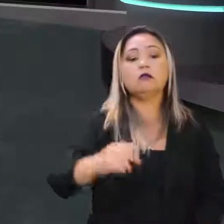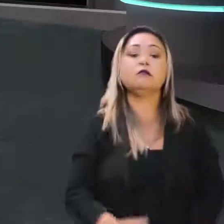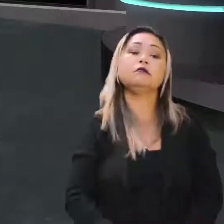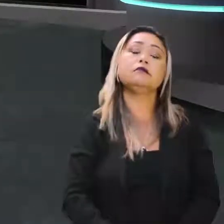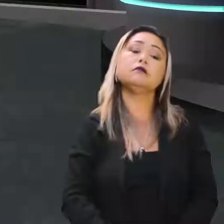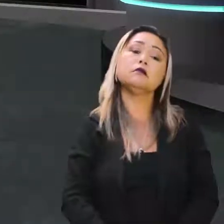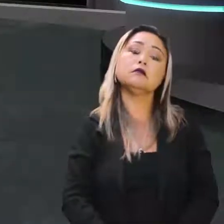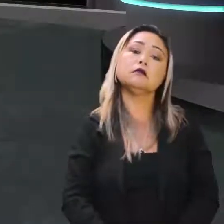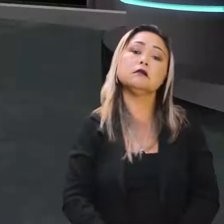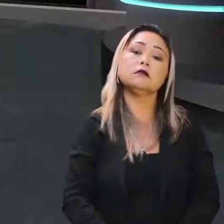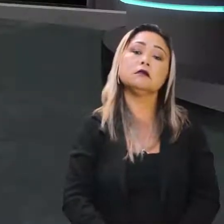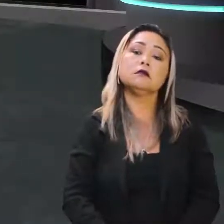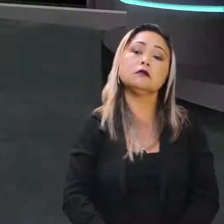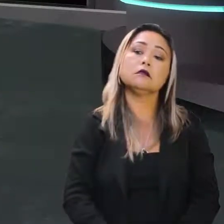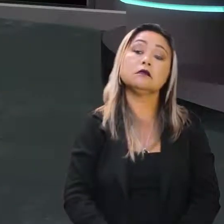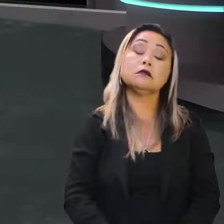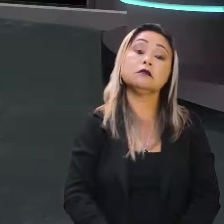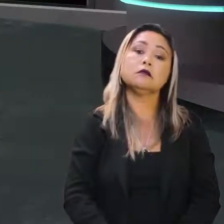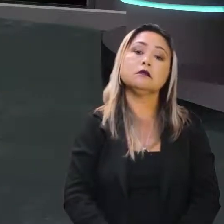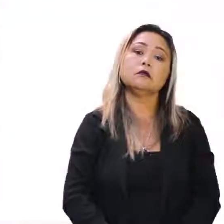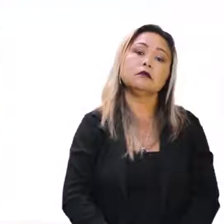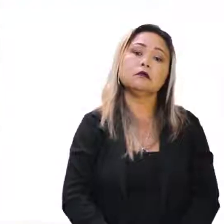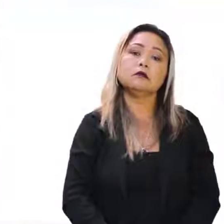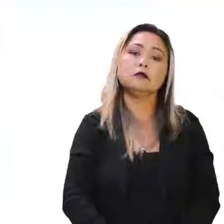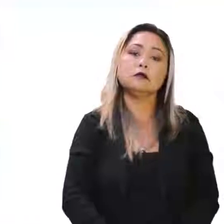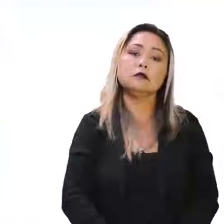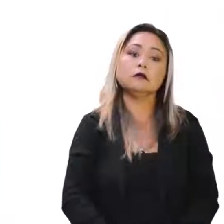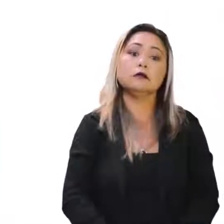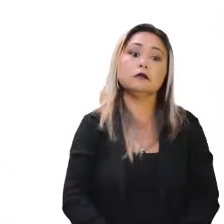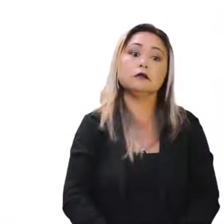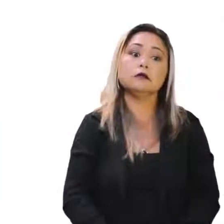estilos, tá? Então, vamos seguir aqui.